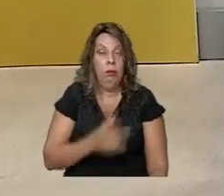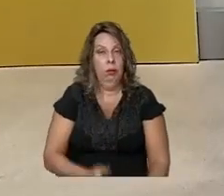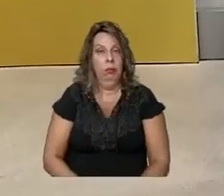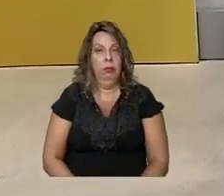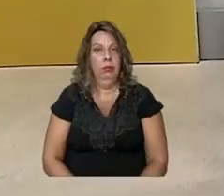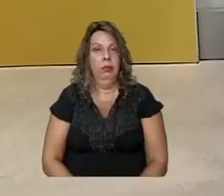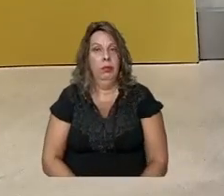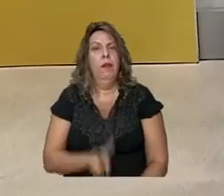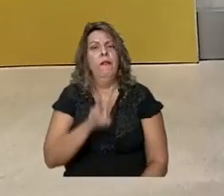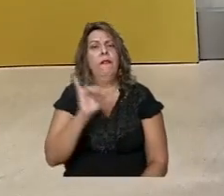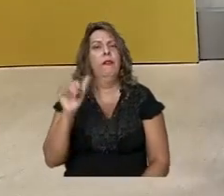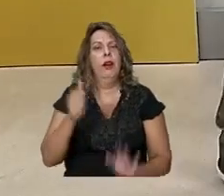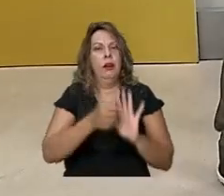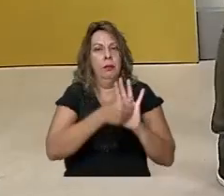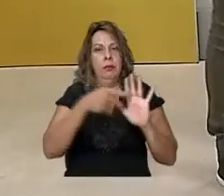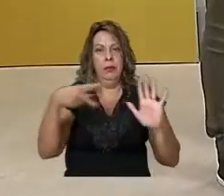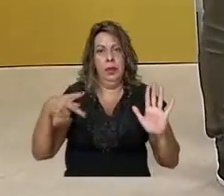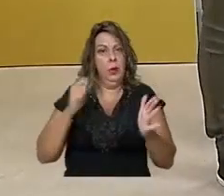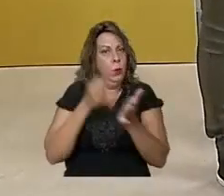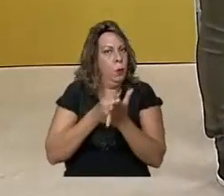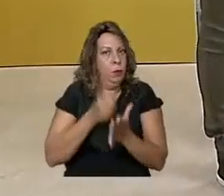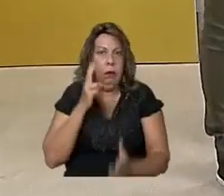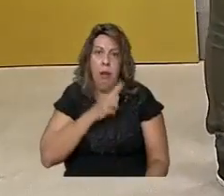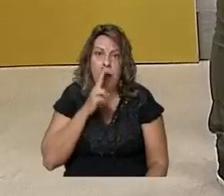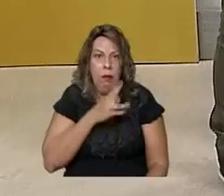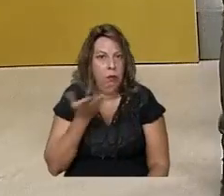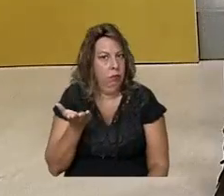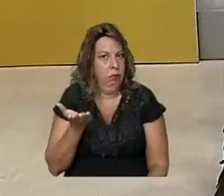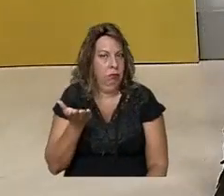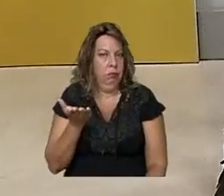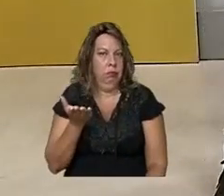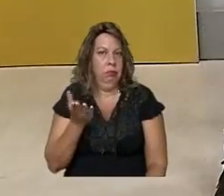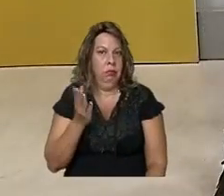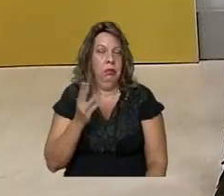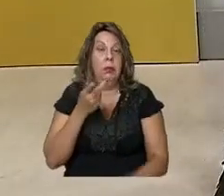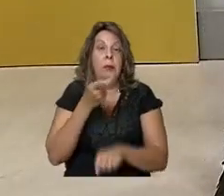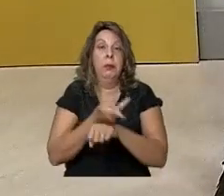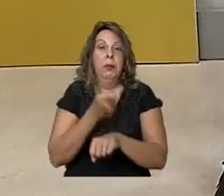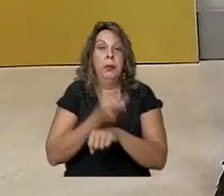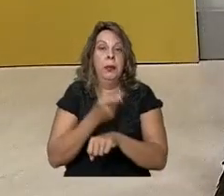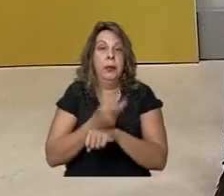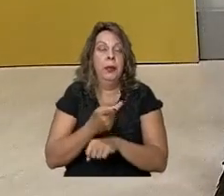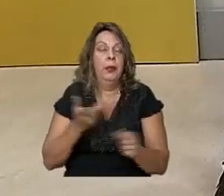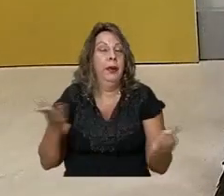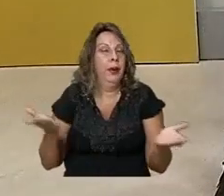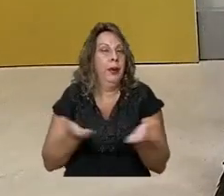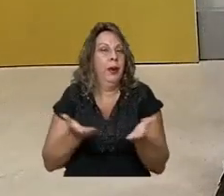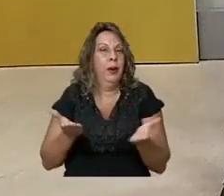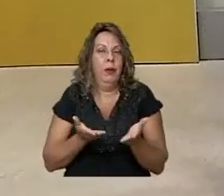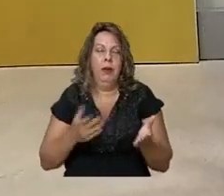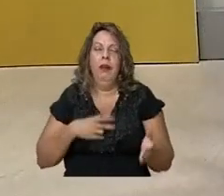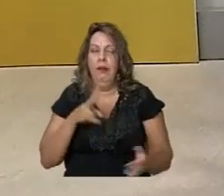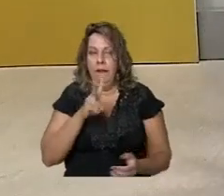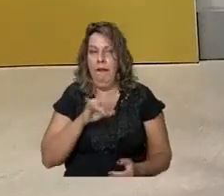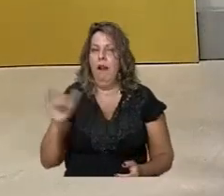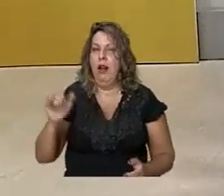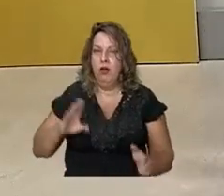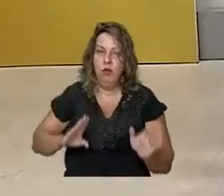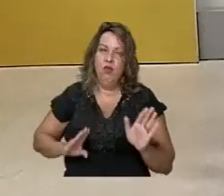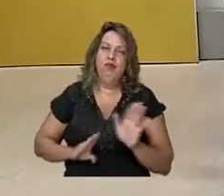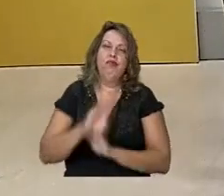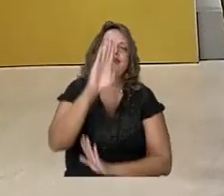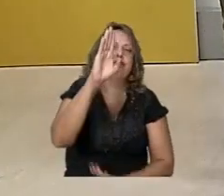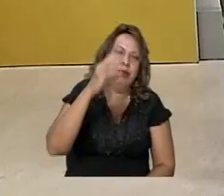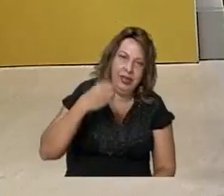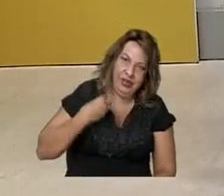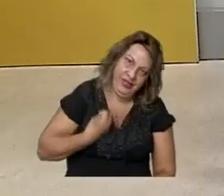Aproveita e já vai logo aí no aplicativo, já compra logo o seu. É isso mesmo. A próxima premiação é pra dar aquela, ó, guinada na vida, viu?